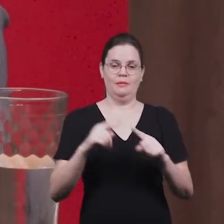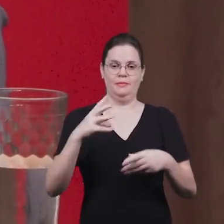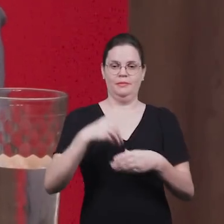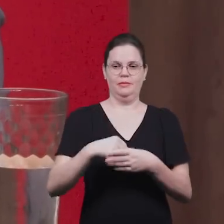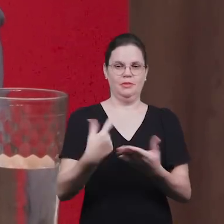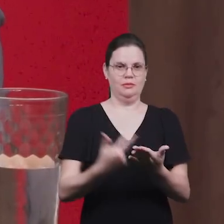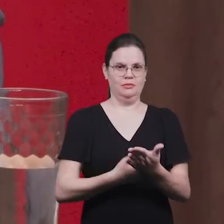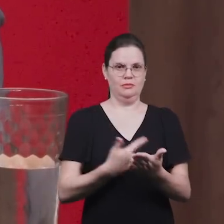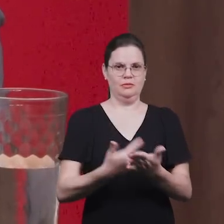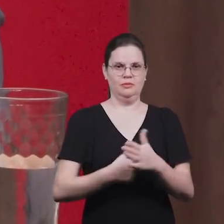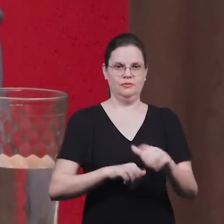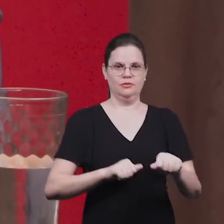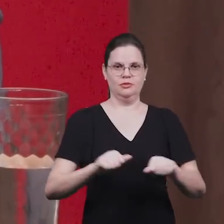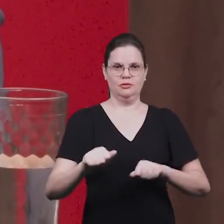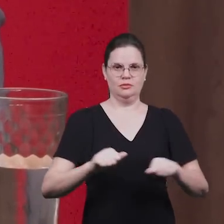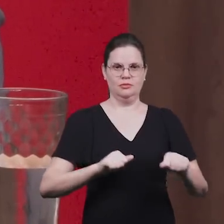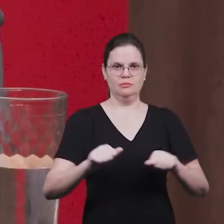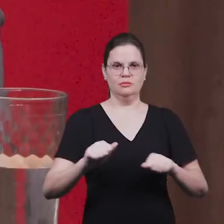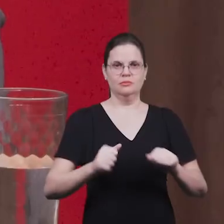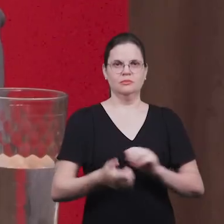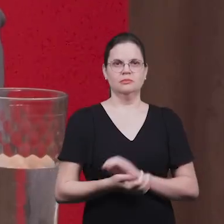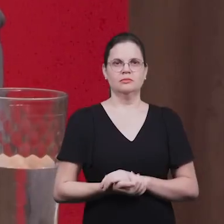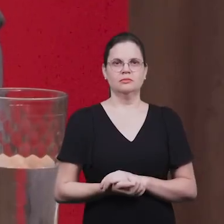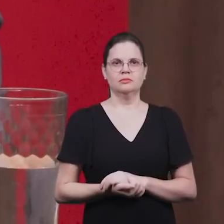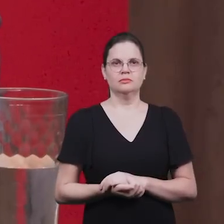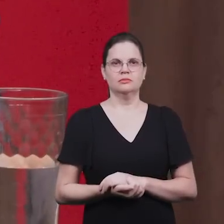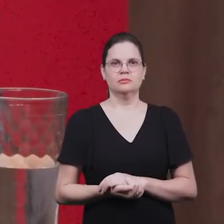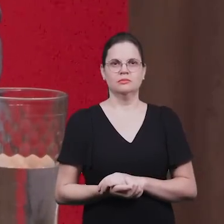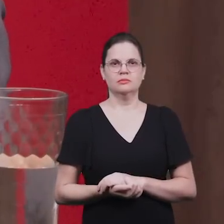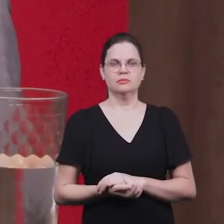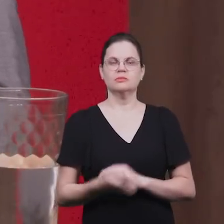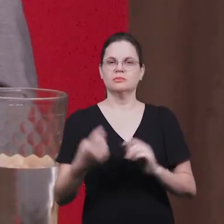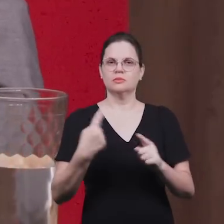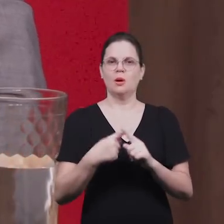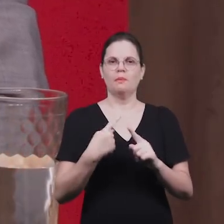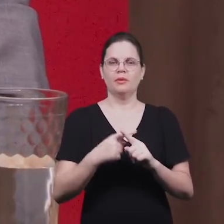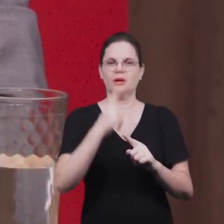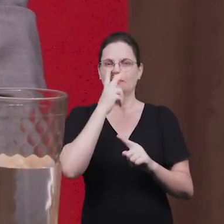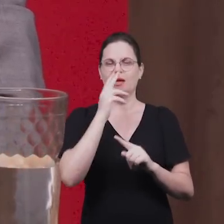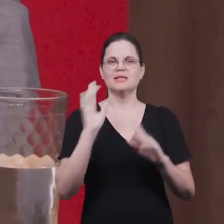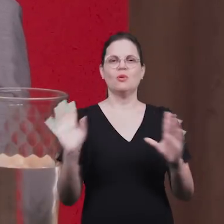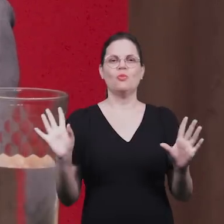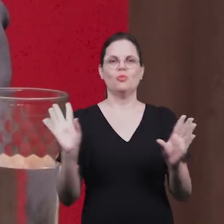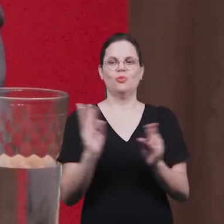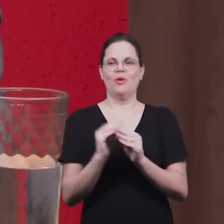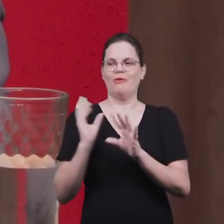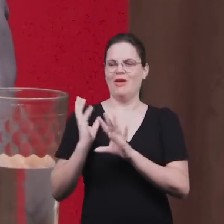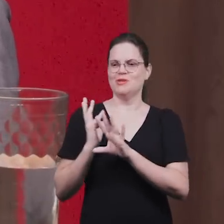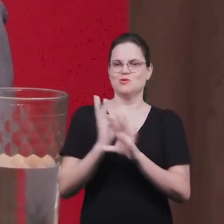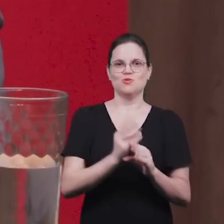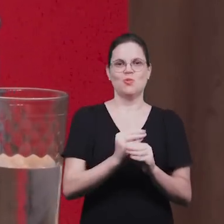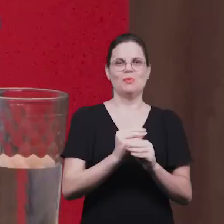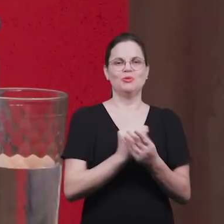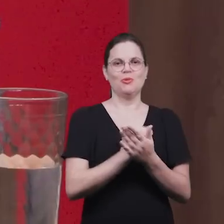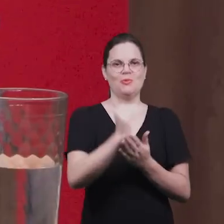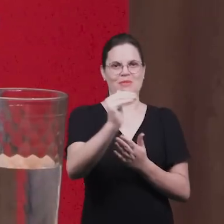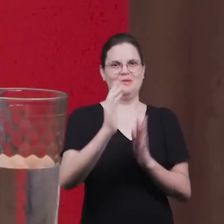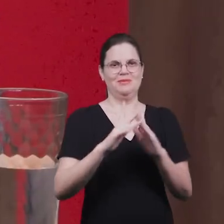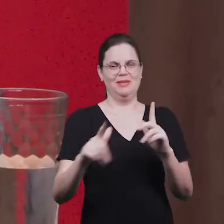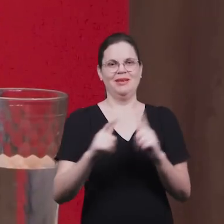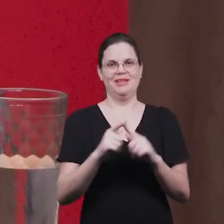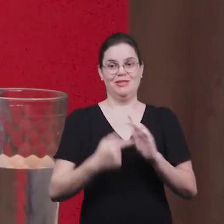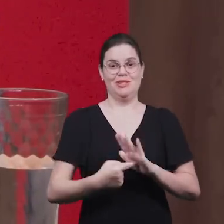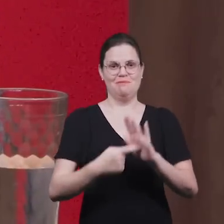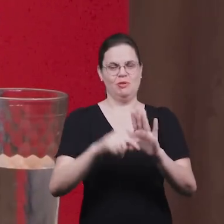de Atos, que é, né, a síntese da primeira igreja, do início da igreja, podemos assim